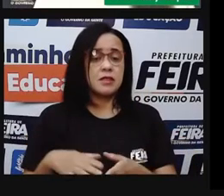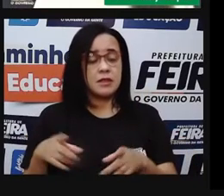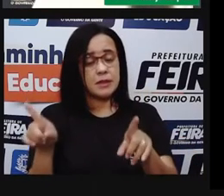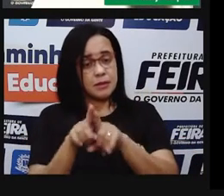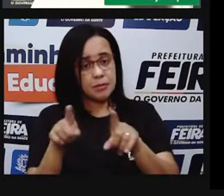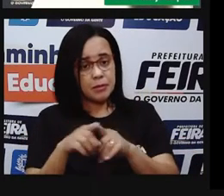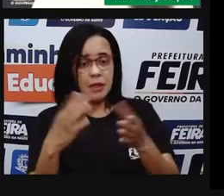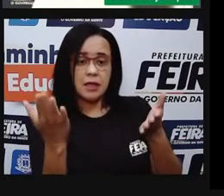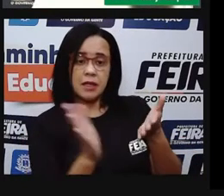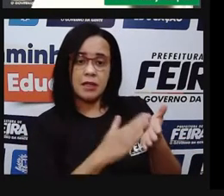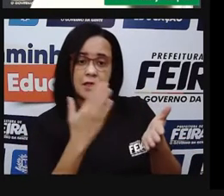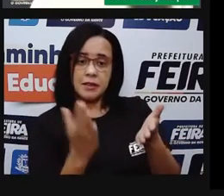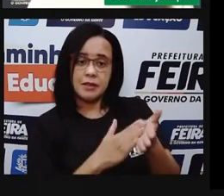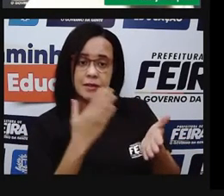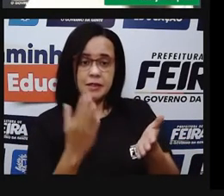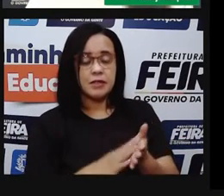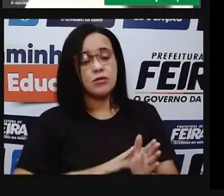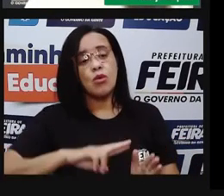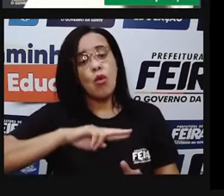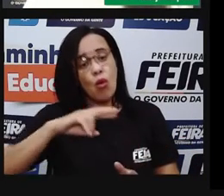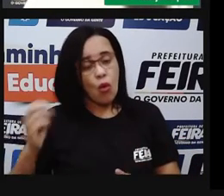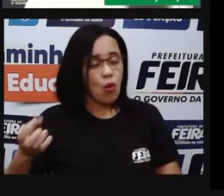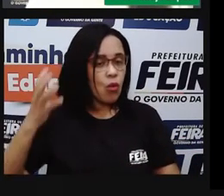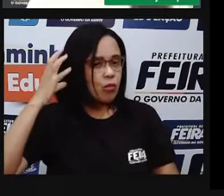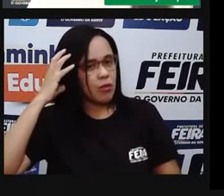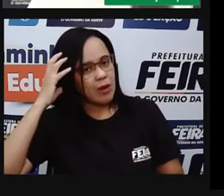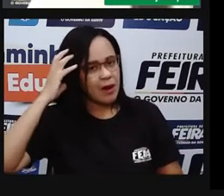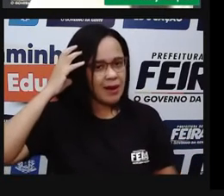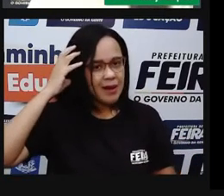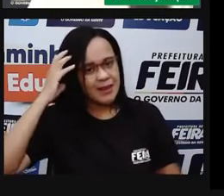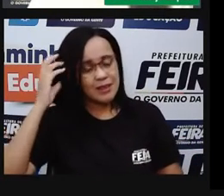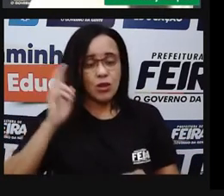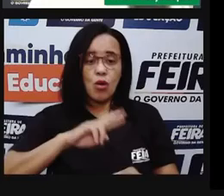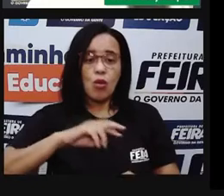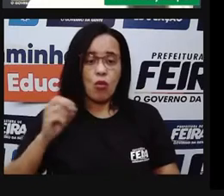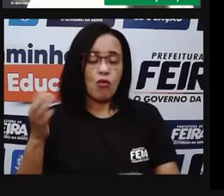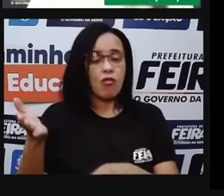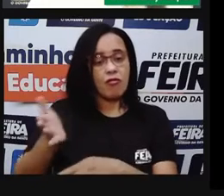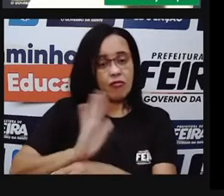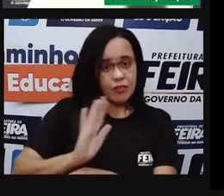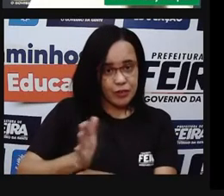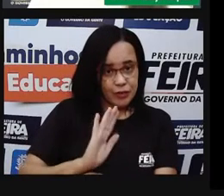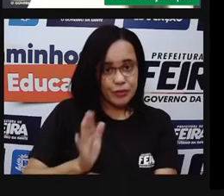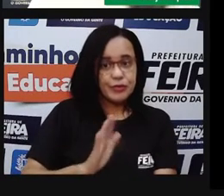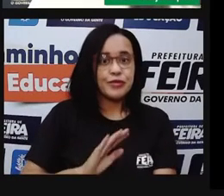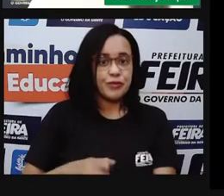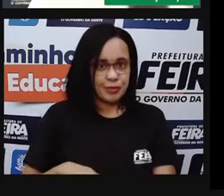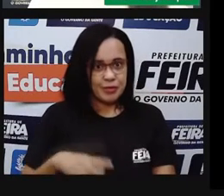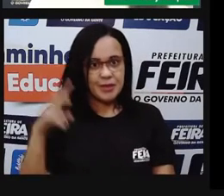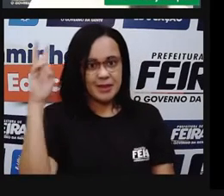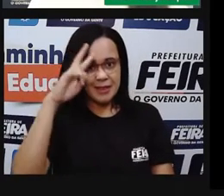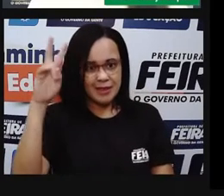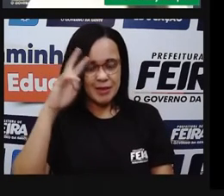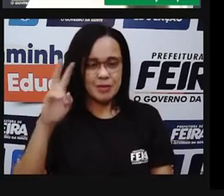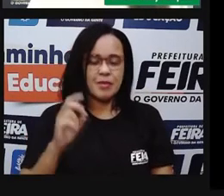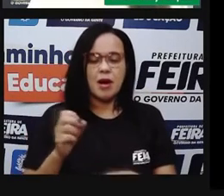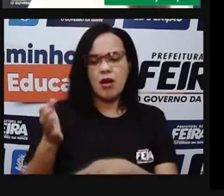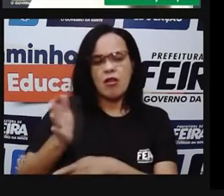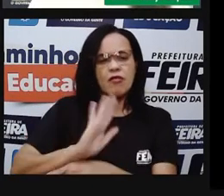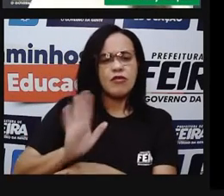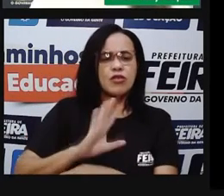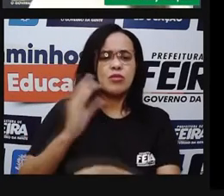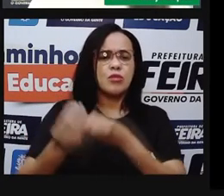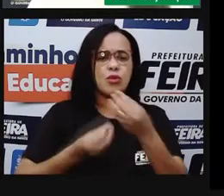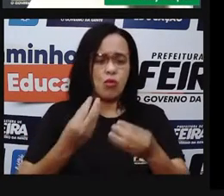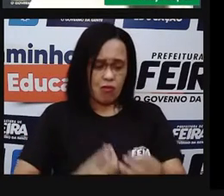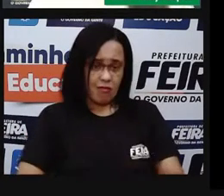nos programas de rádio, na televisão, na internet, e até em filmes e documentários. Tem muitos documentários interessantíssimos que eu